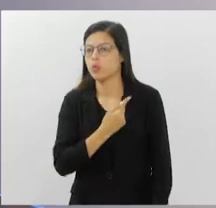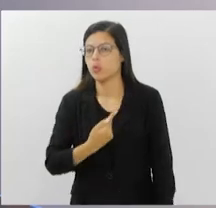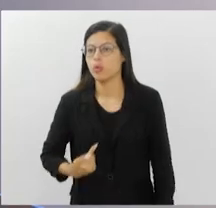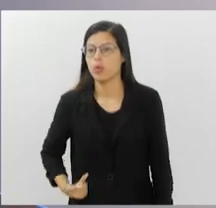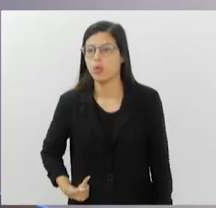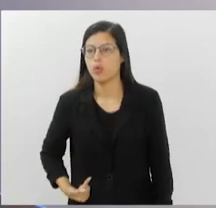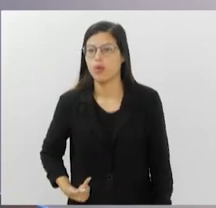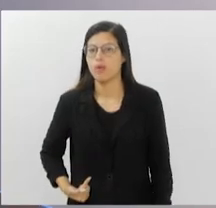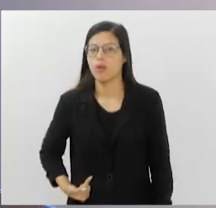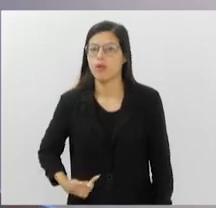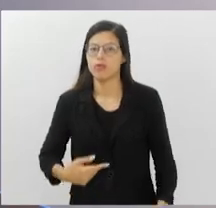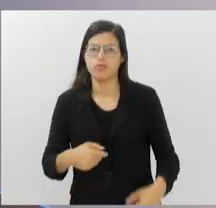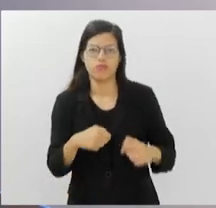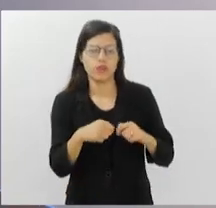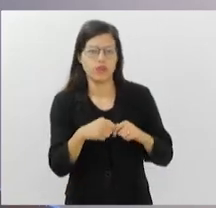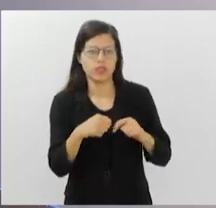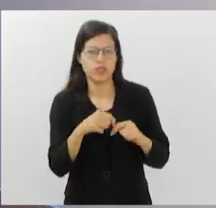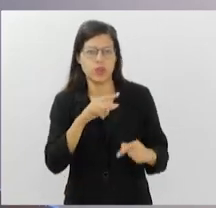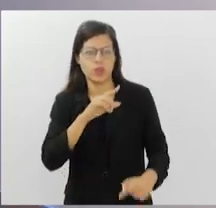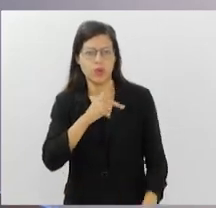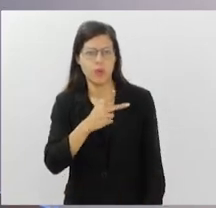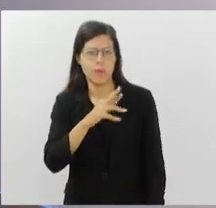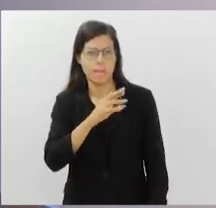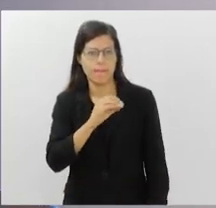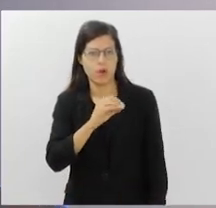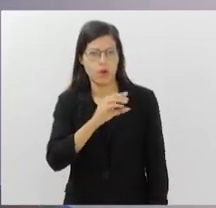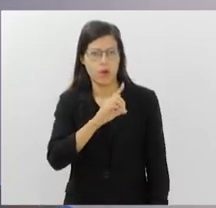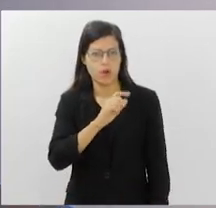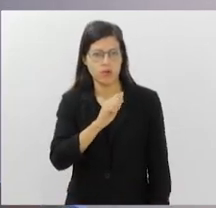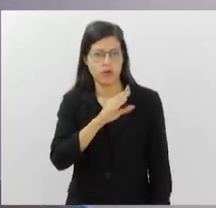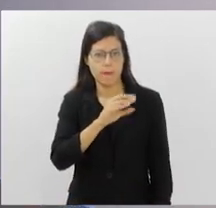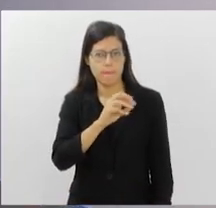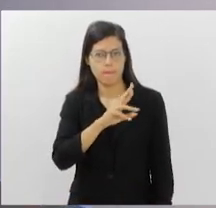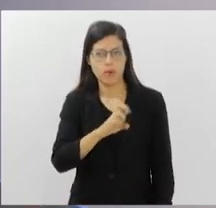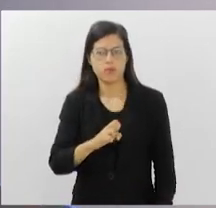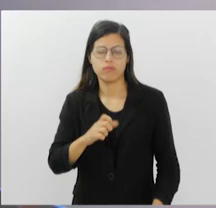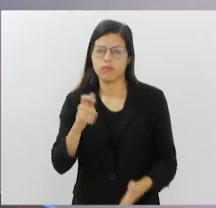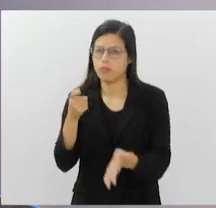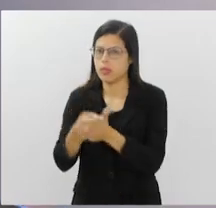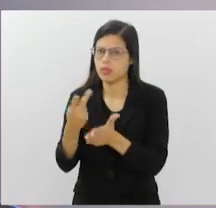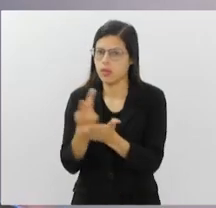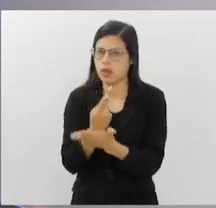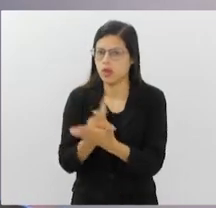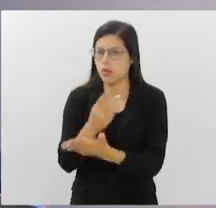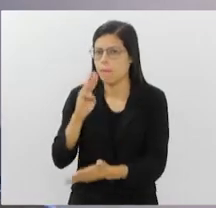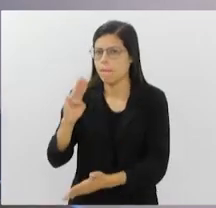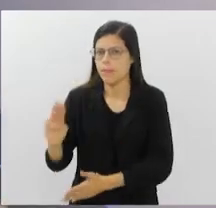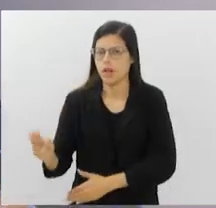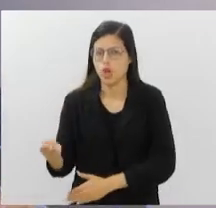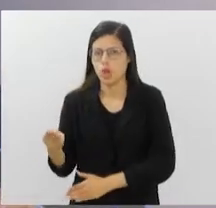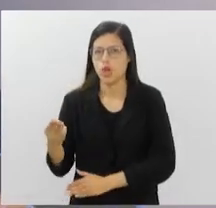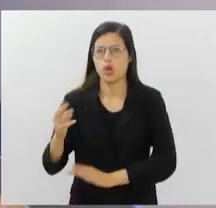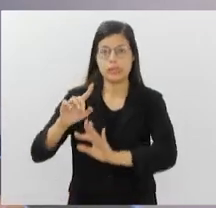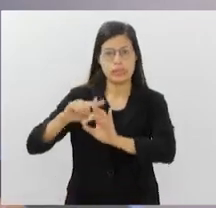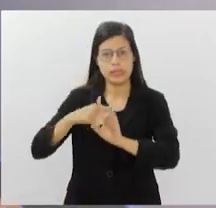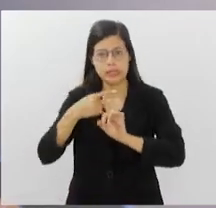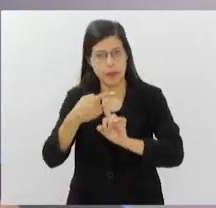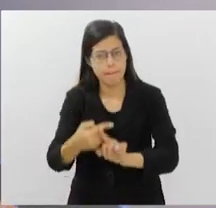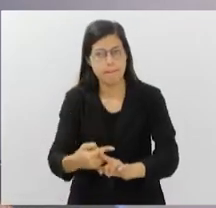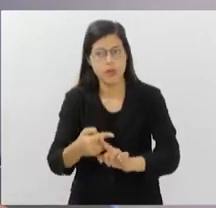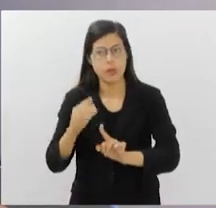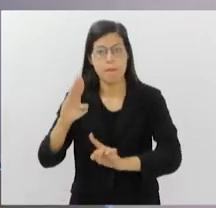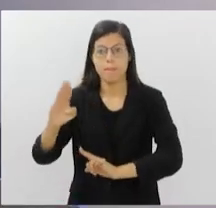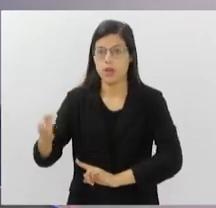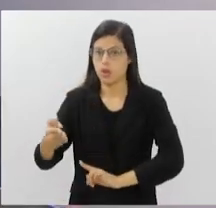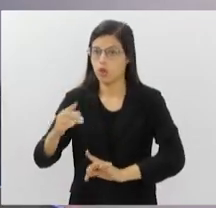como prolabore, então está pagando indevido, está pagando bilhões de reais a mais. Bilhões, estou falando em bilhões, é um caso